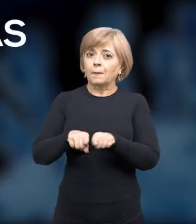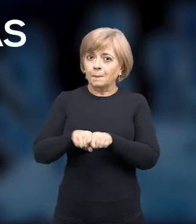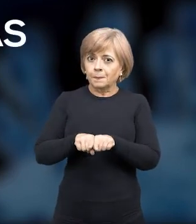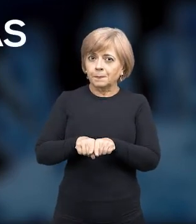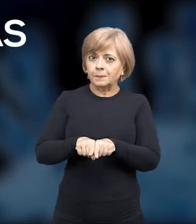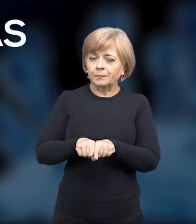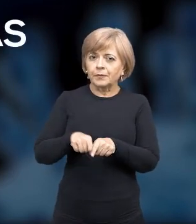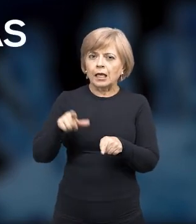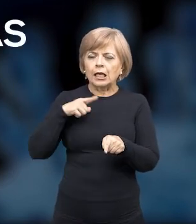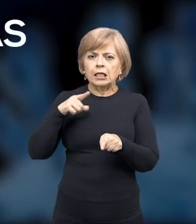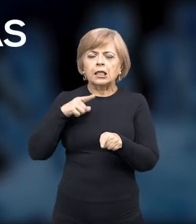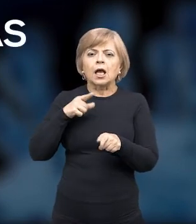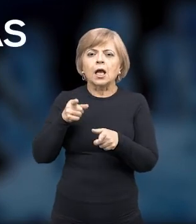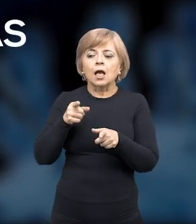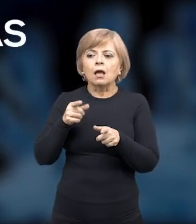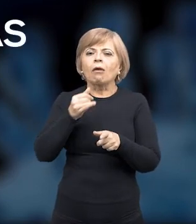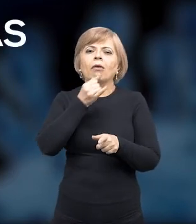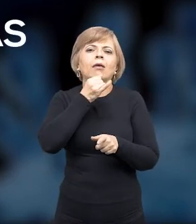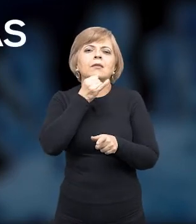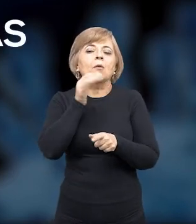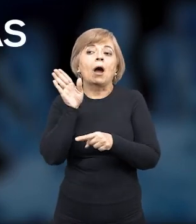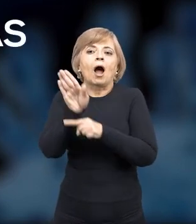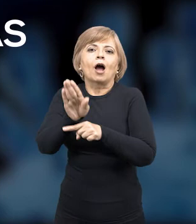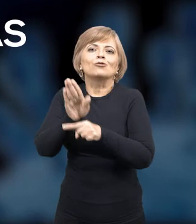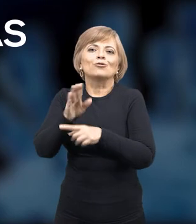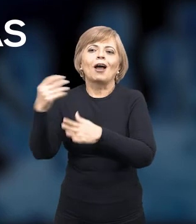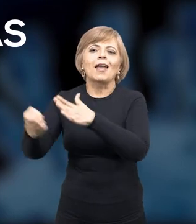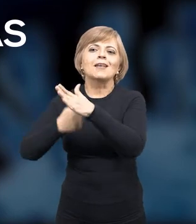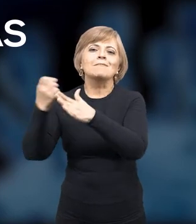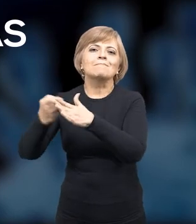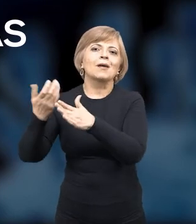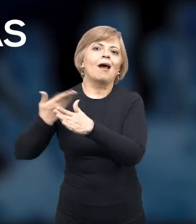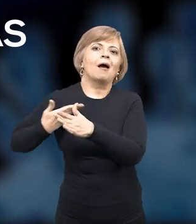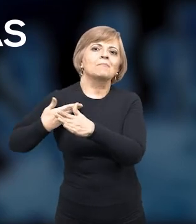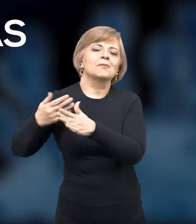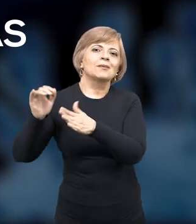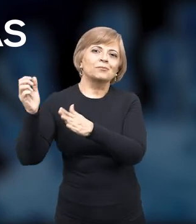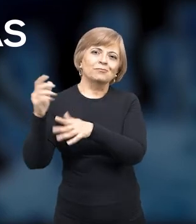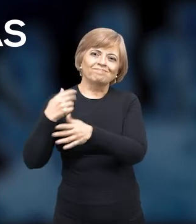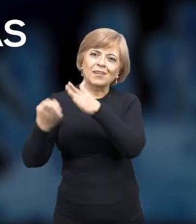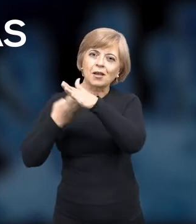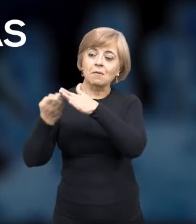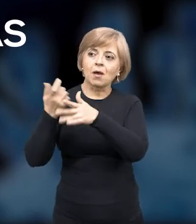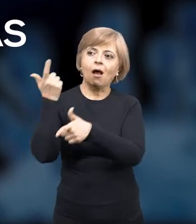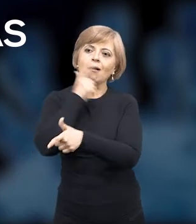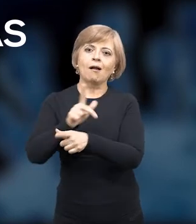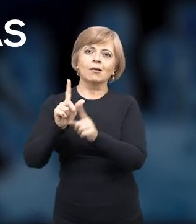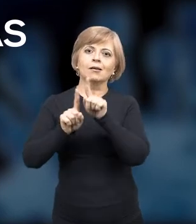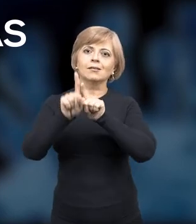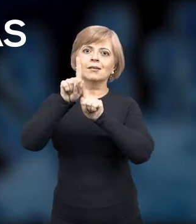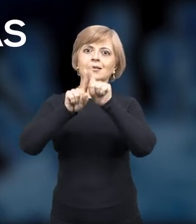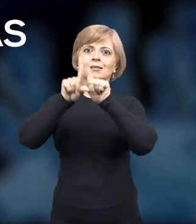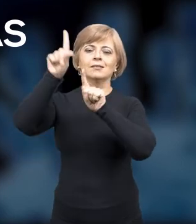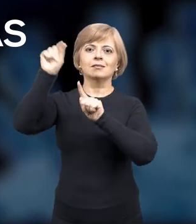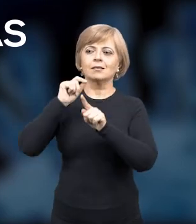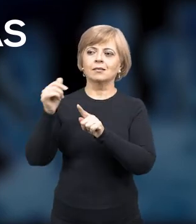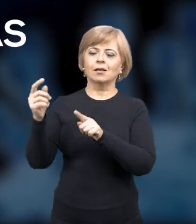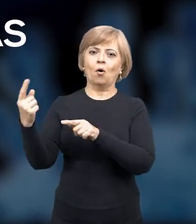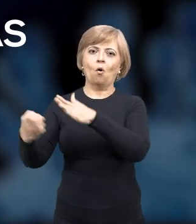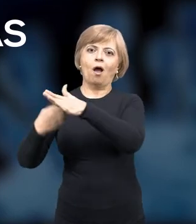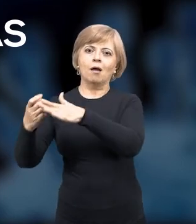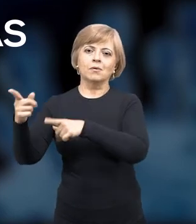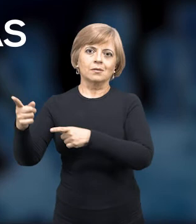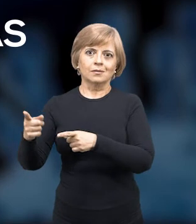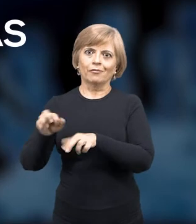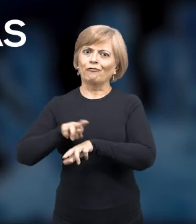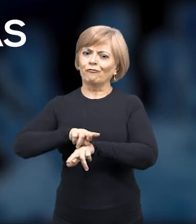direcionamento dessa licitação para prestigiar e privilegiar determinadas sociedades empresárias. Não foram poucas as